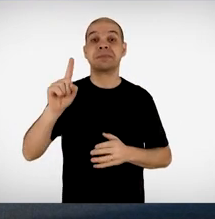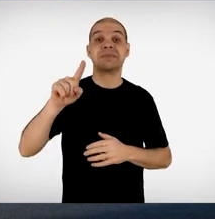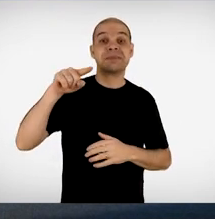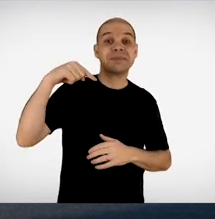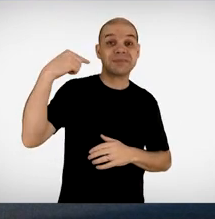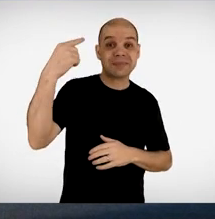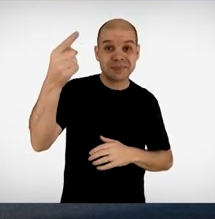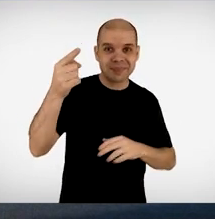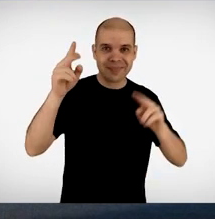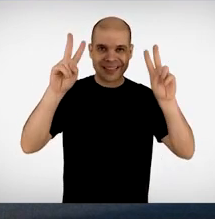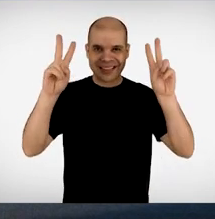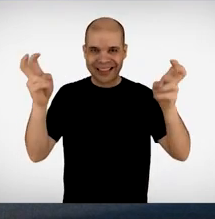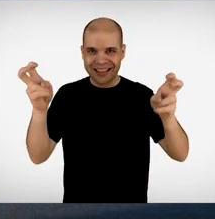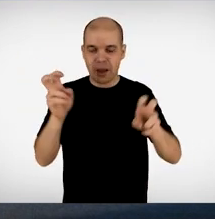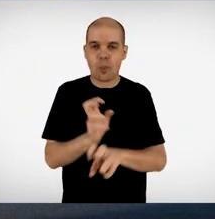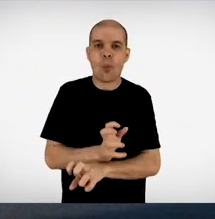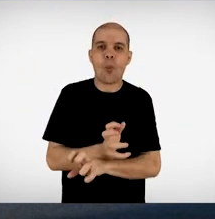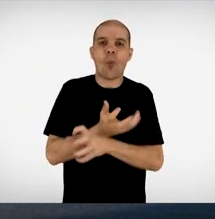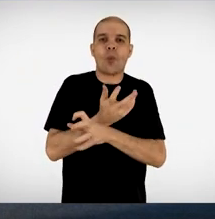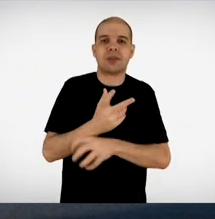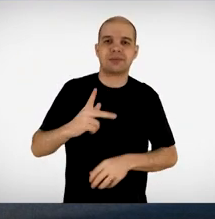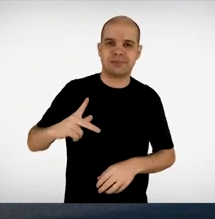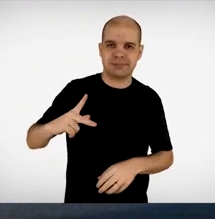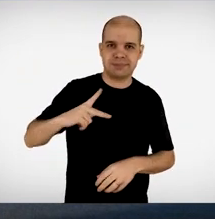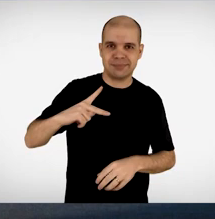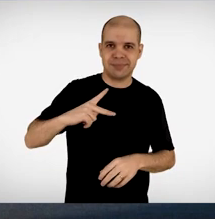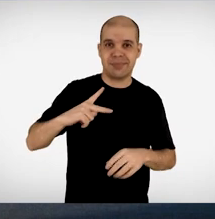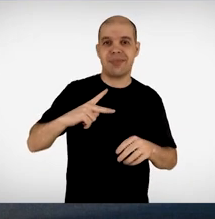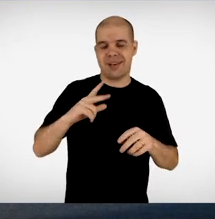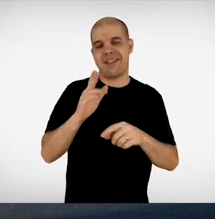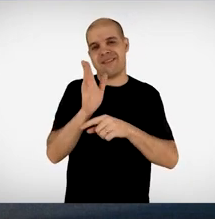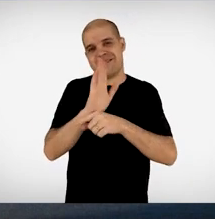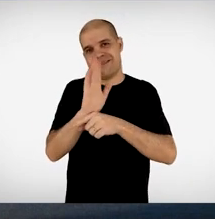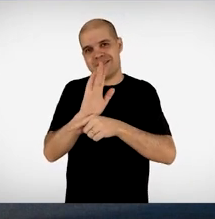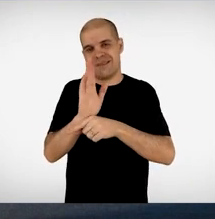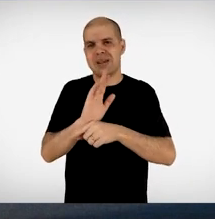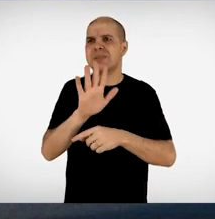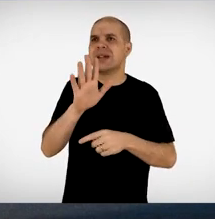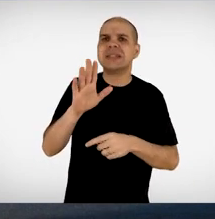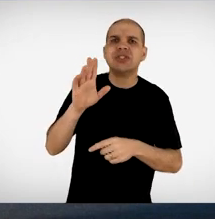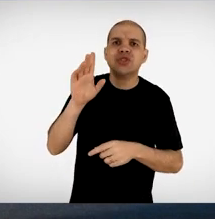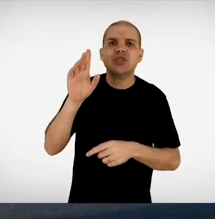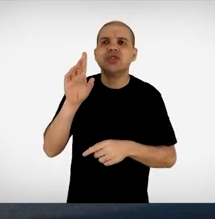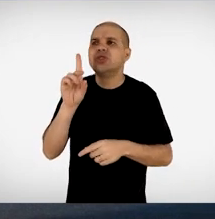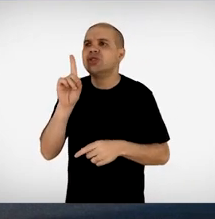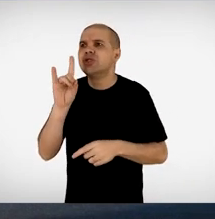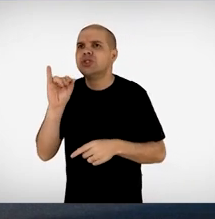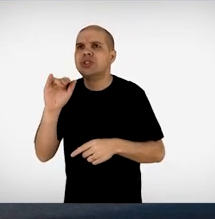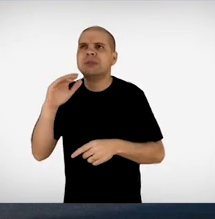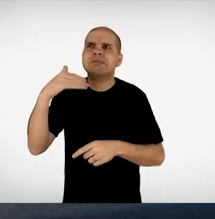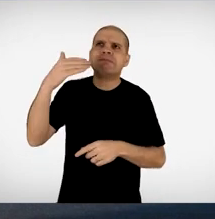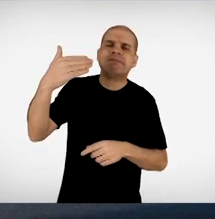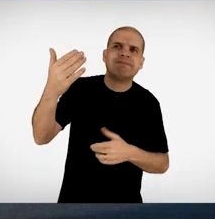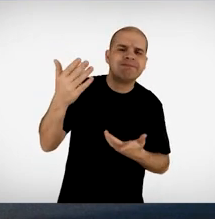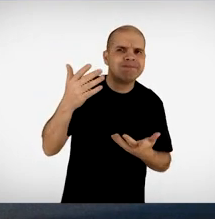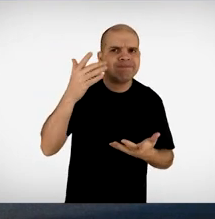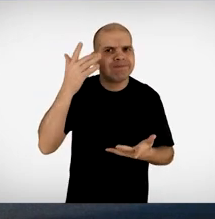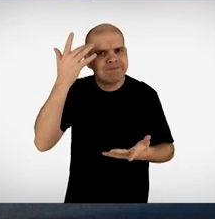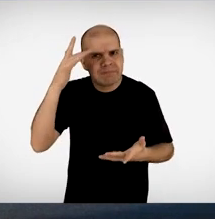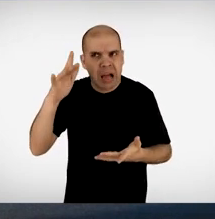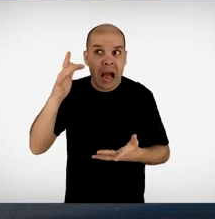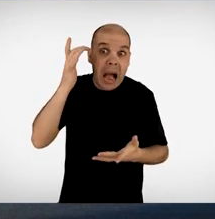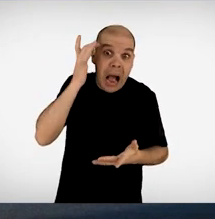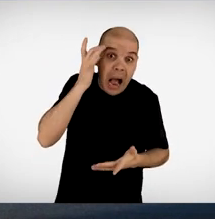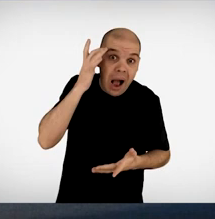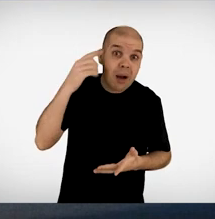O próximo filme que a gente vai debater é Deserto Particular, só que eu não me lembro exatamente que dia de maio, acho